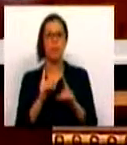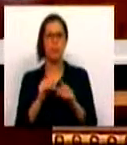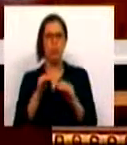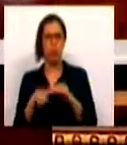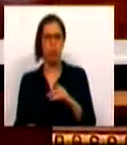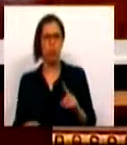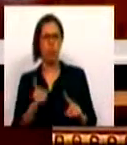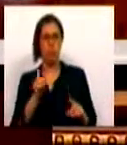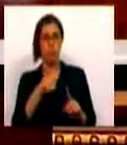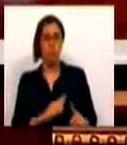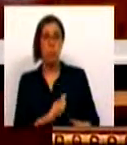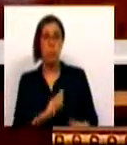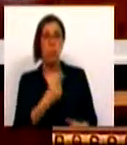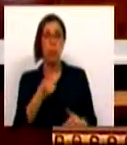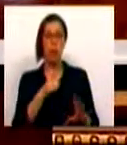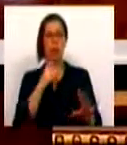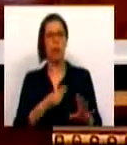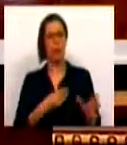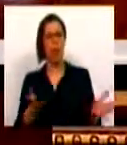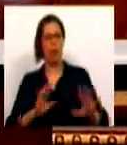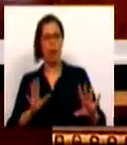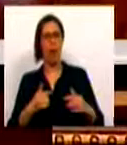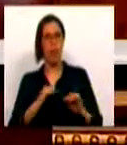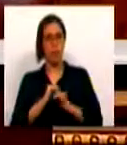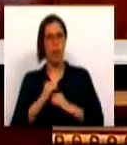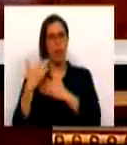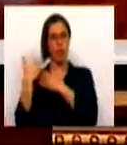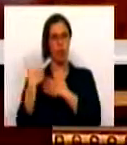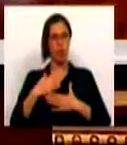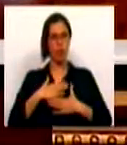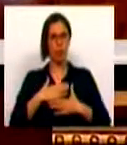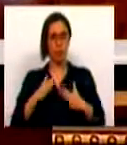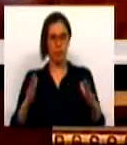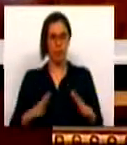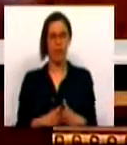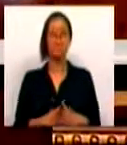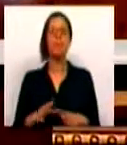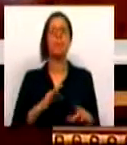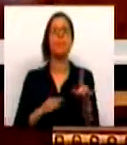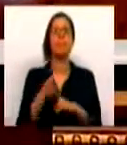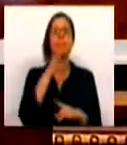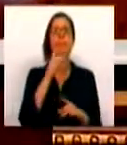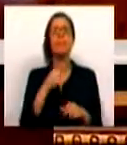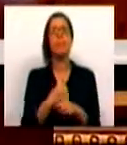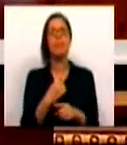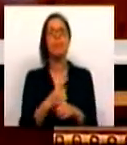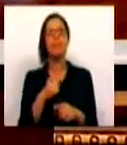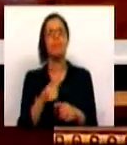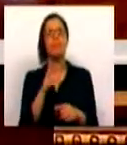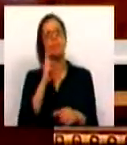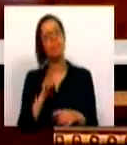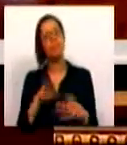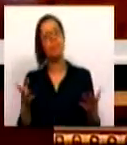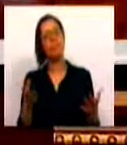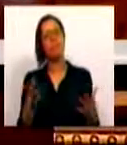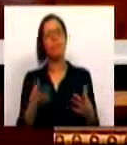Se o seu deputado estava preocupado, pode despreocupar-se, à minha responsabilidade. O seu deputado depois também vê